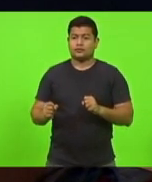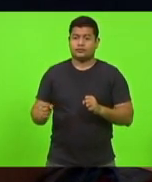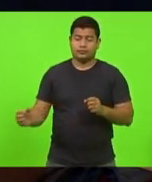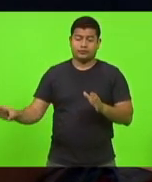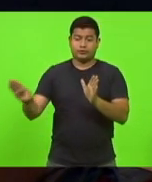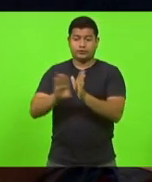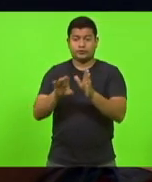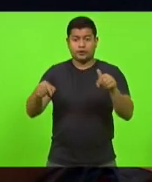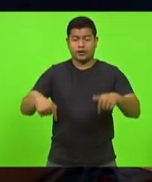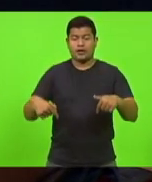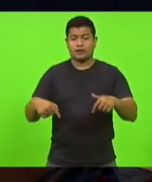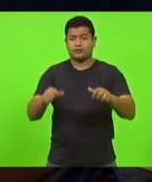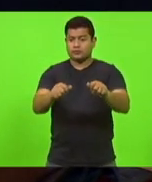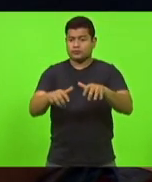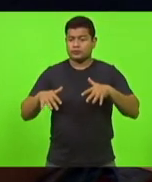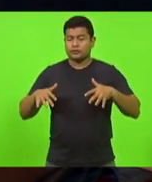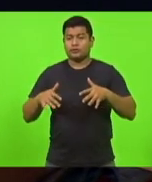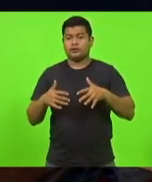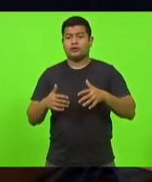que o reajuste salarial